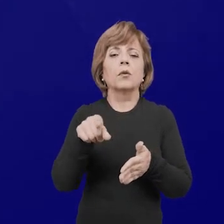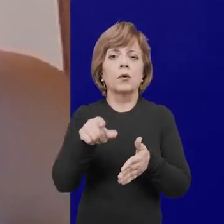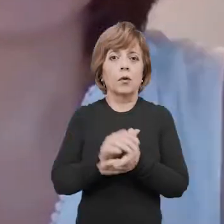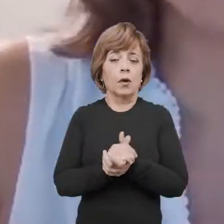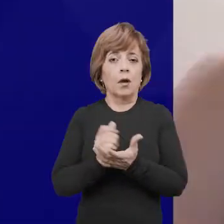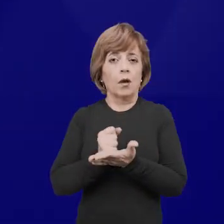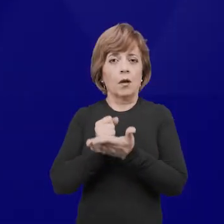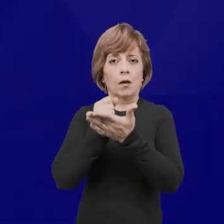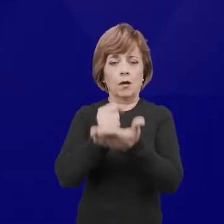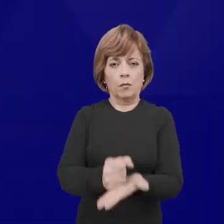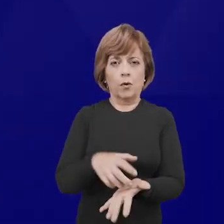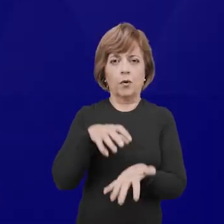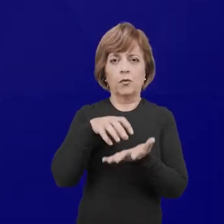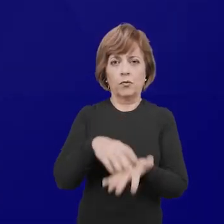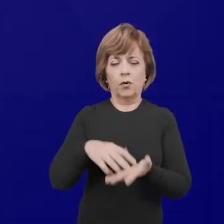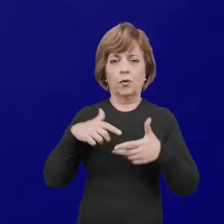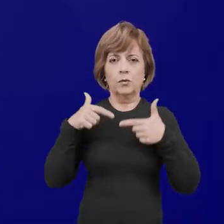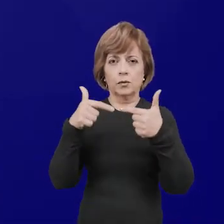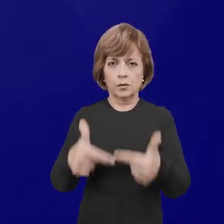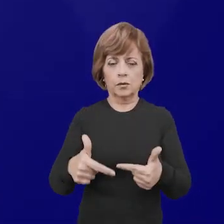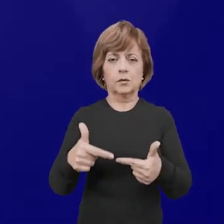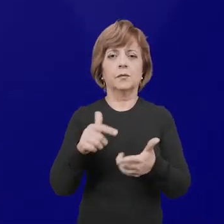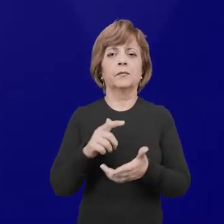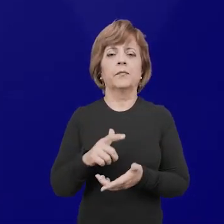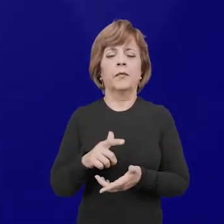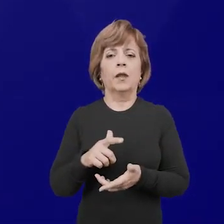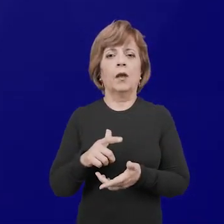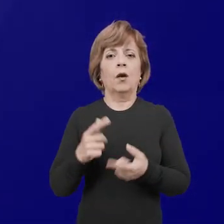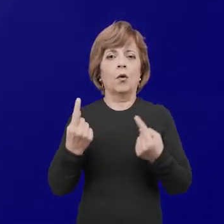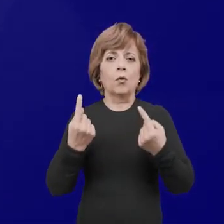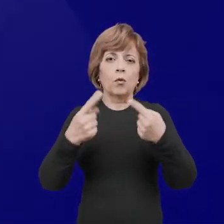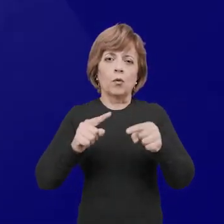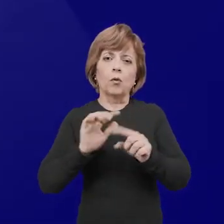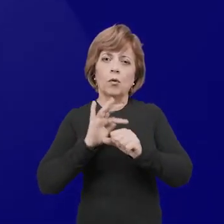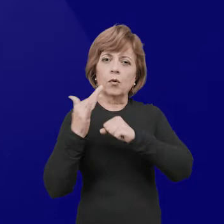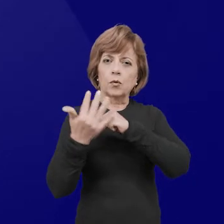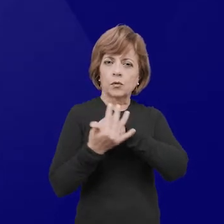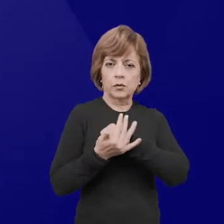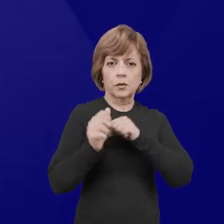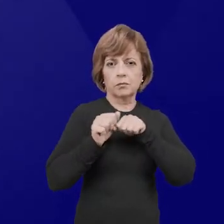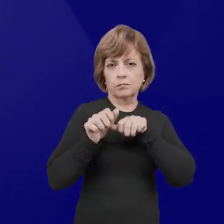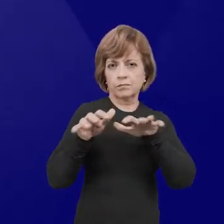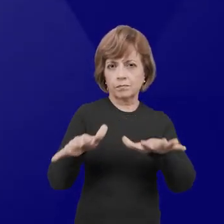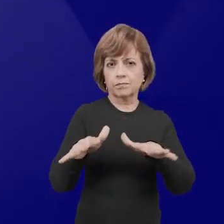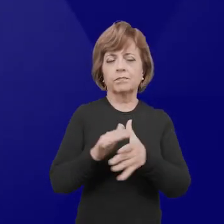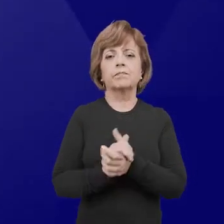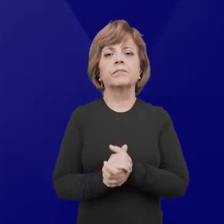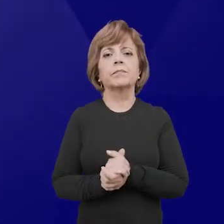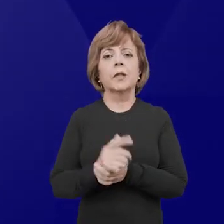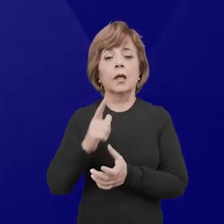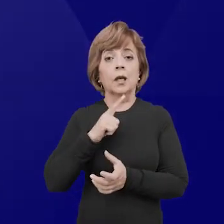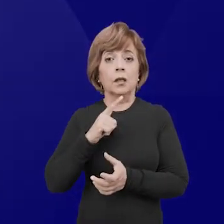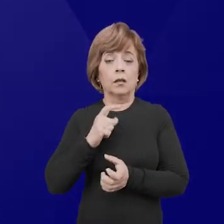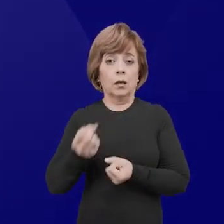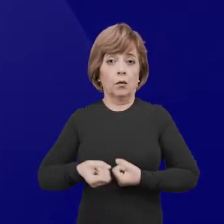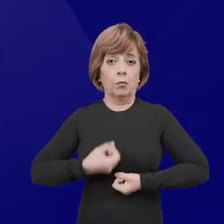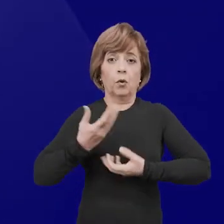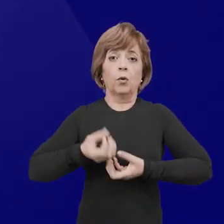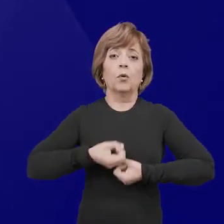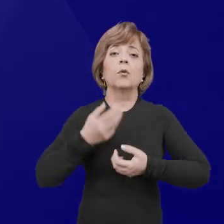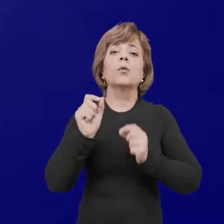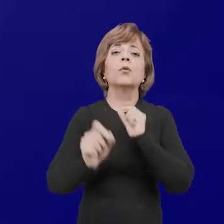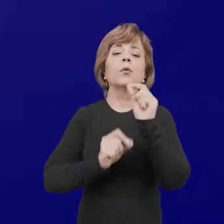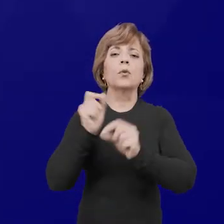de apoio à força-tarefa, né, do enfrentamento ao Covid-19, onde a gente aí produziu